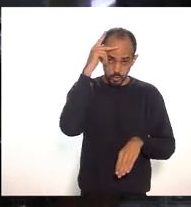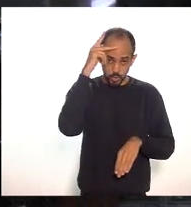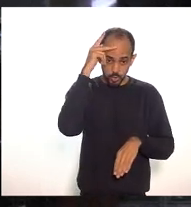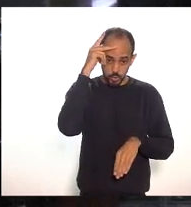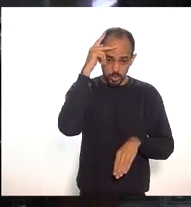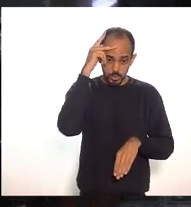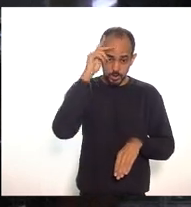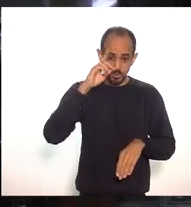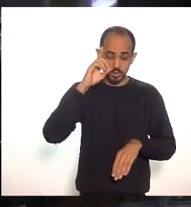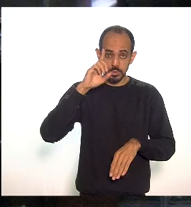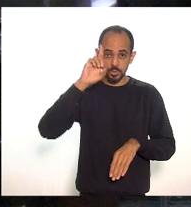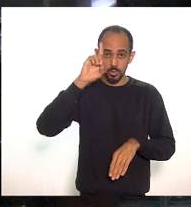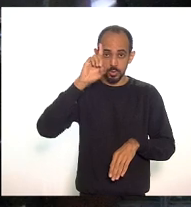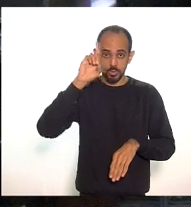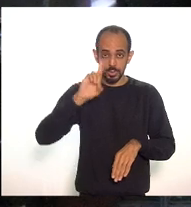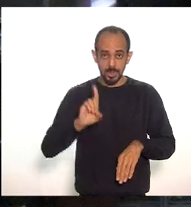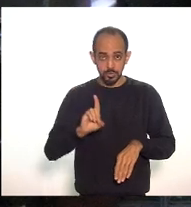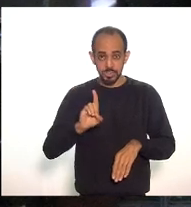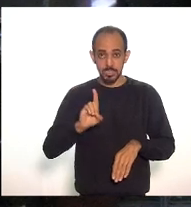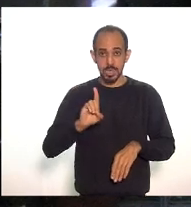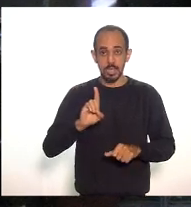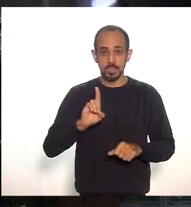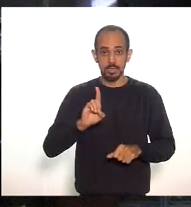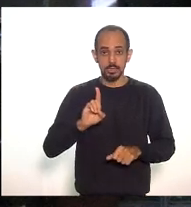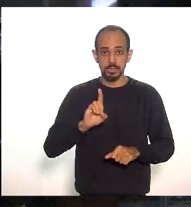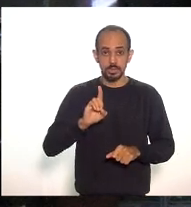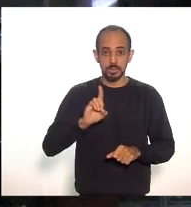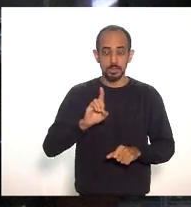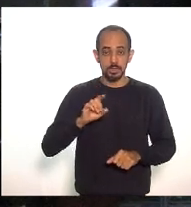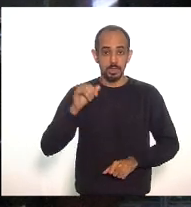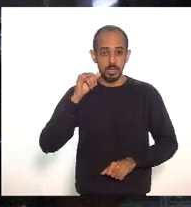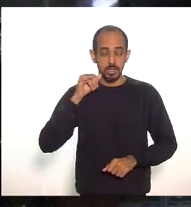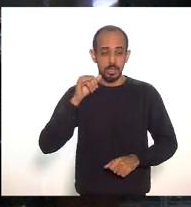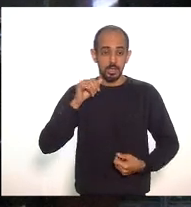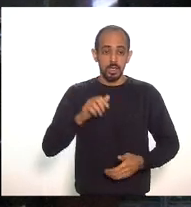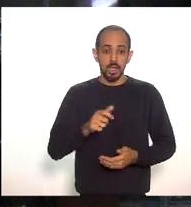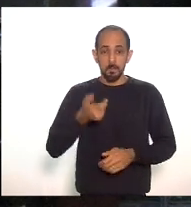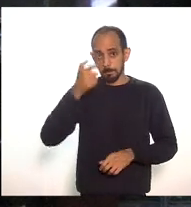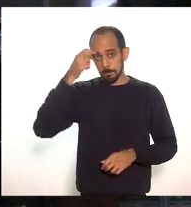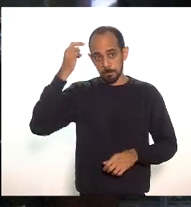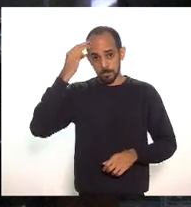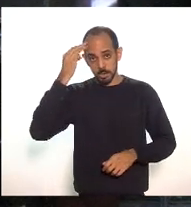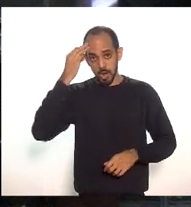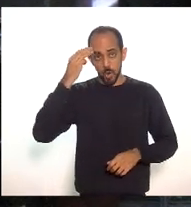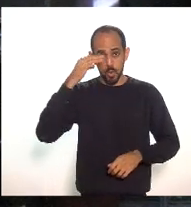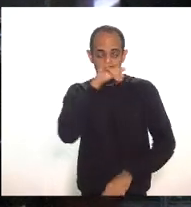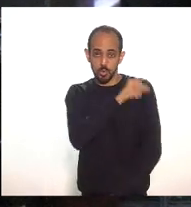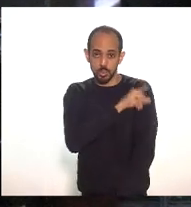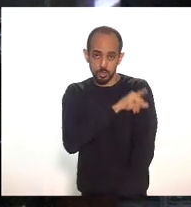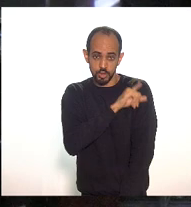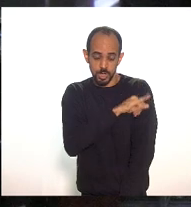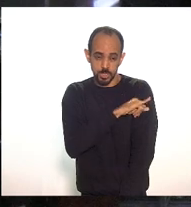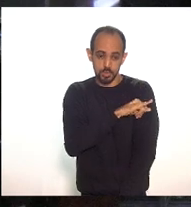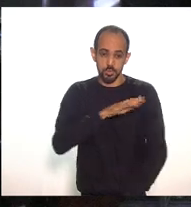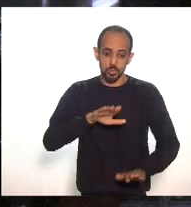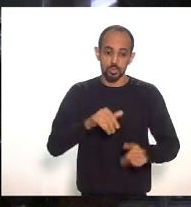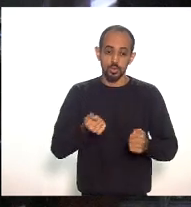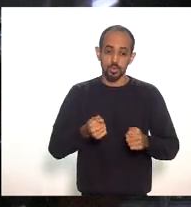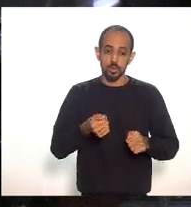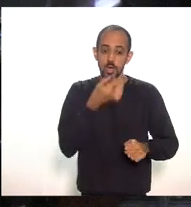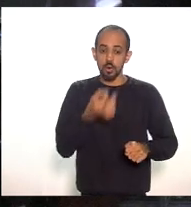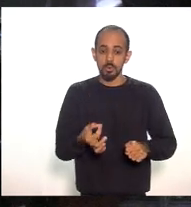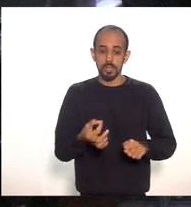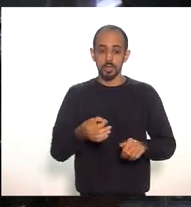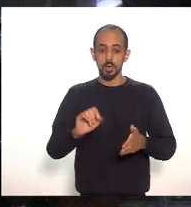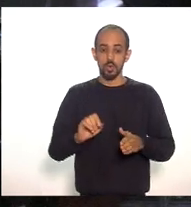das pessoas com deficiência intelectual na forma que menciona no âmbito do Estado do Rio de Janeiro para pareceres